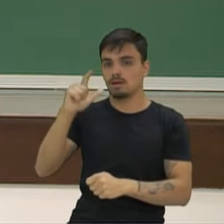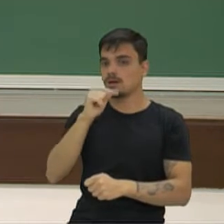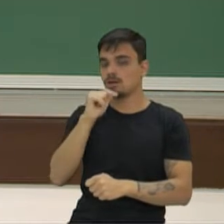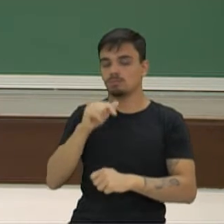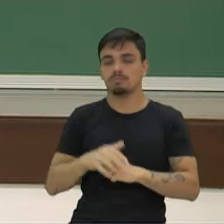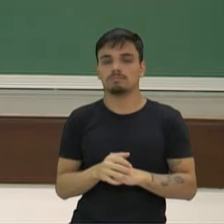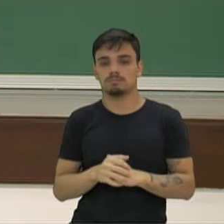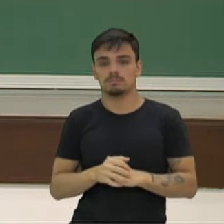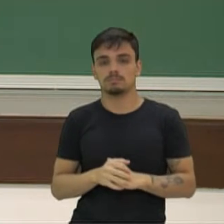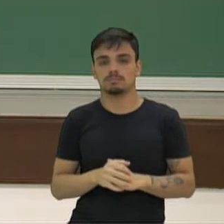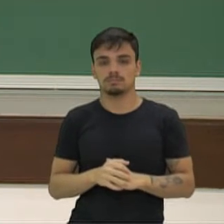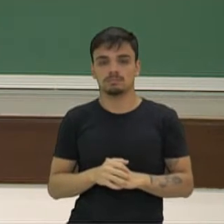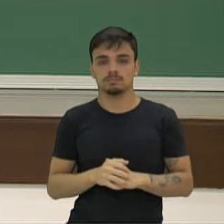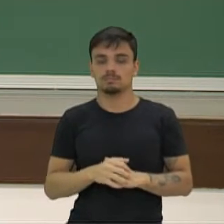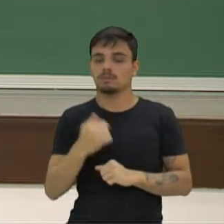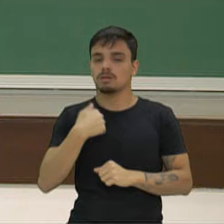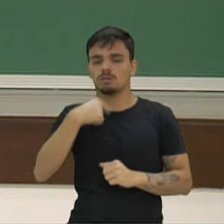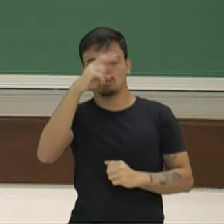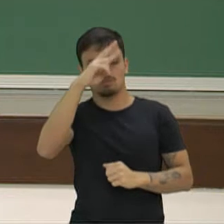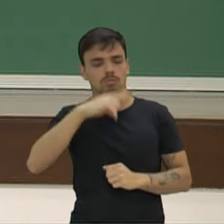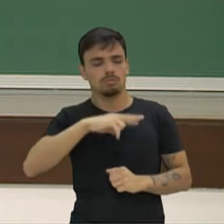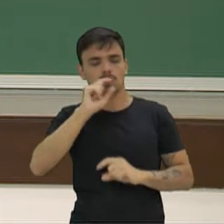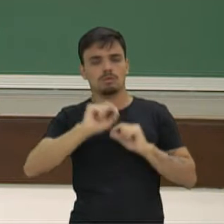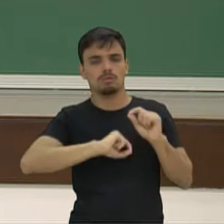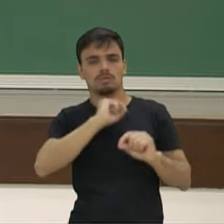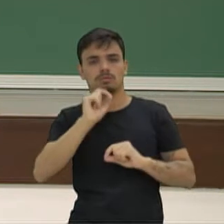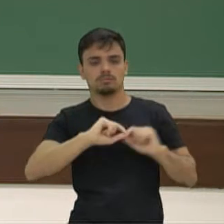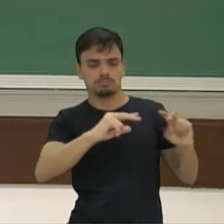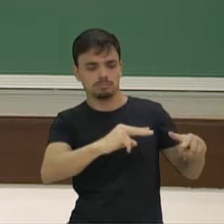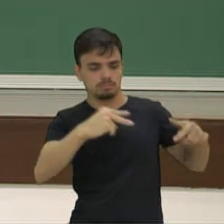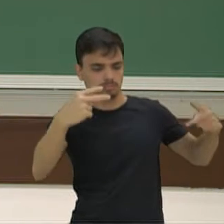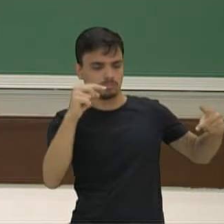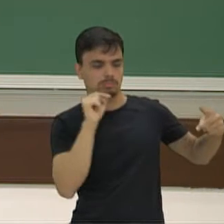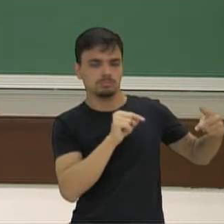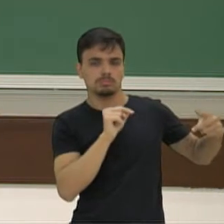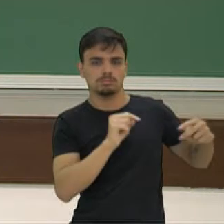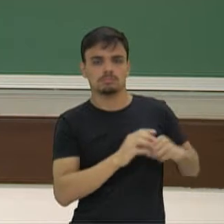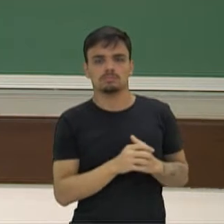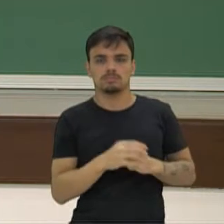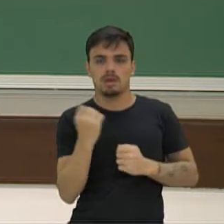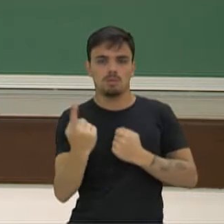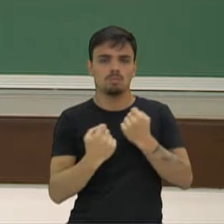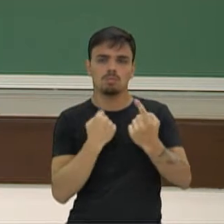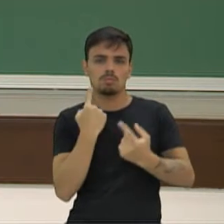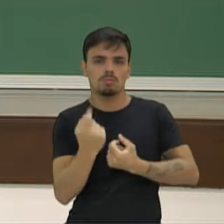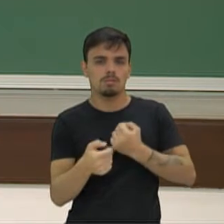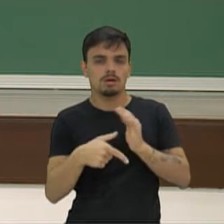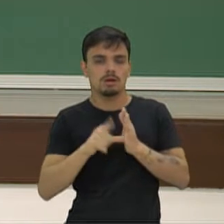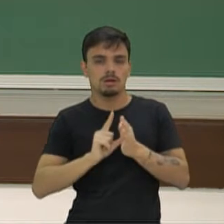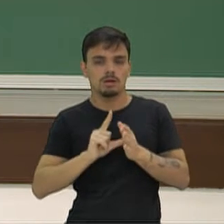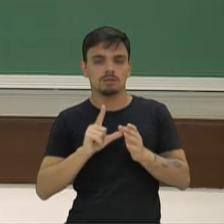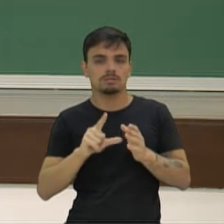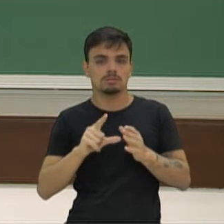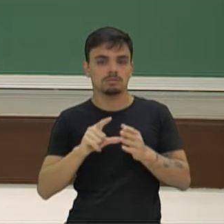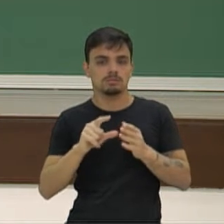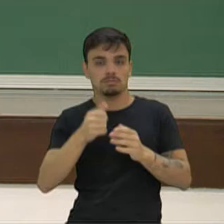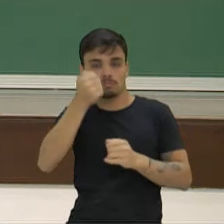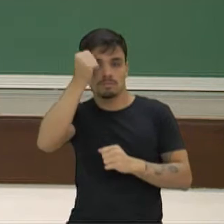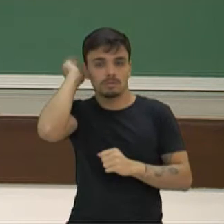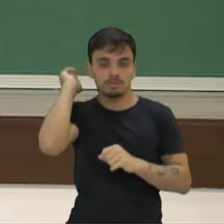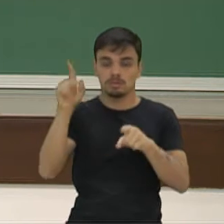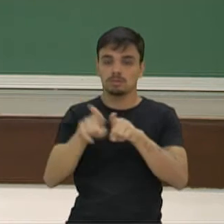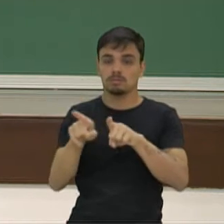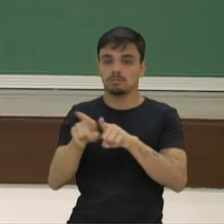ana.gov.br. Eu olharia nesta página algumas vezes antes do vestibular e algumas vezes